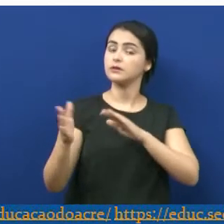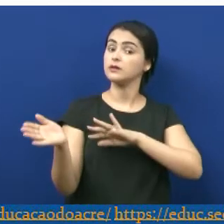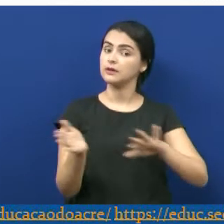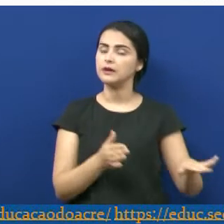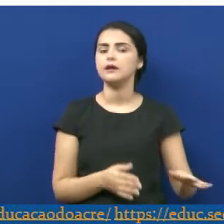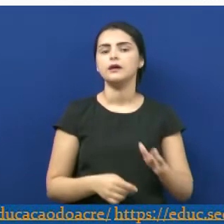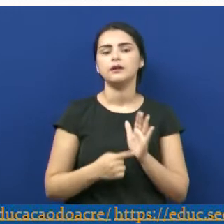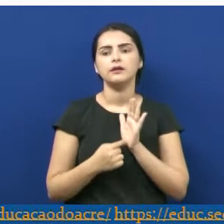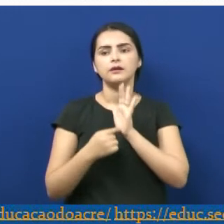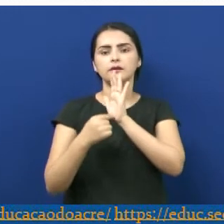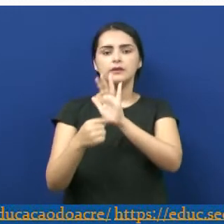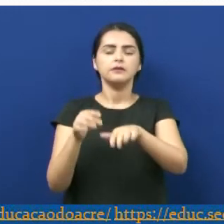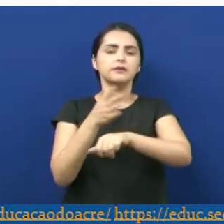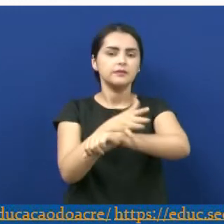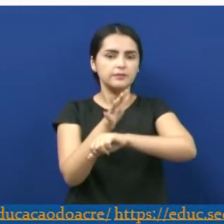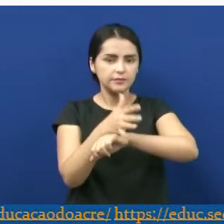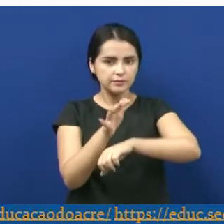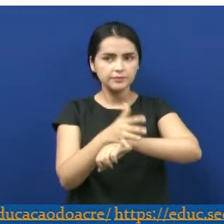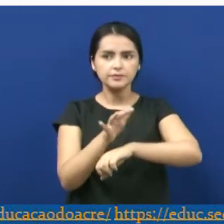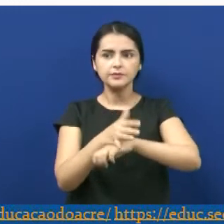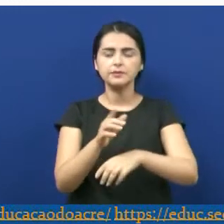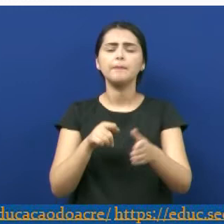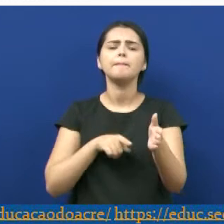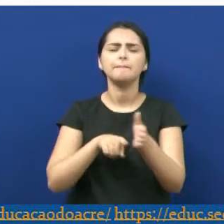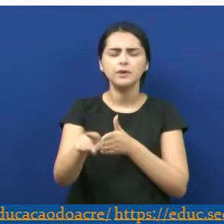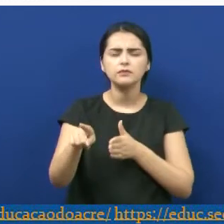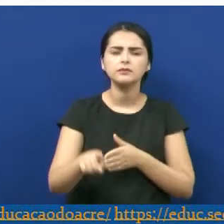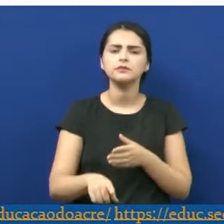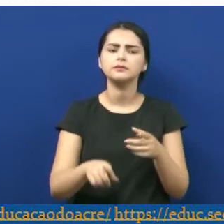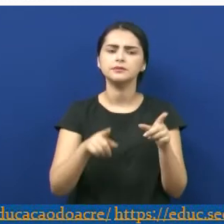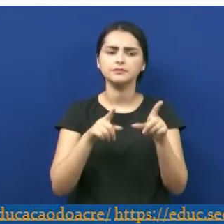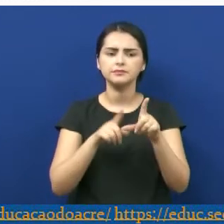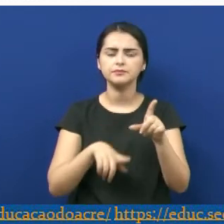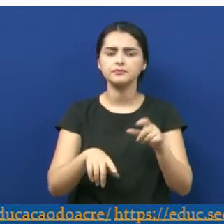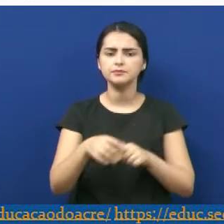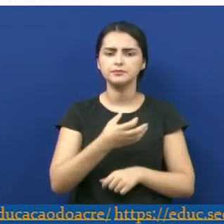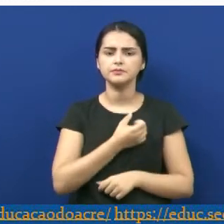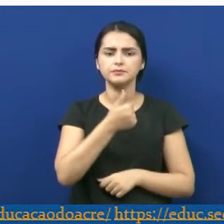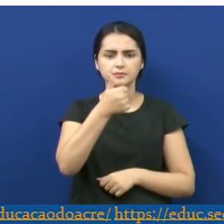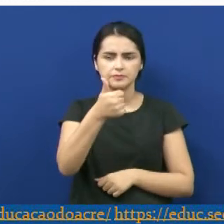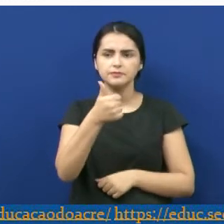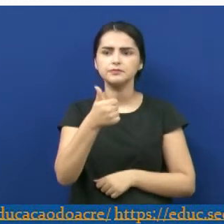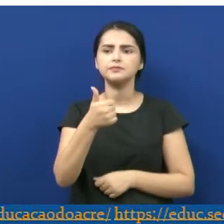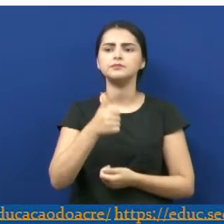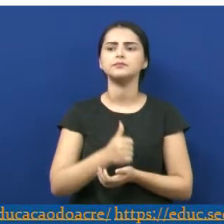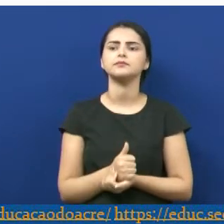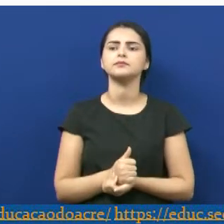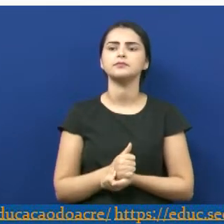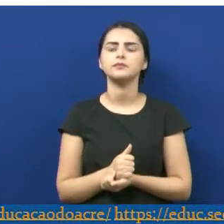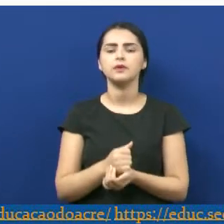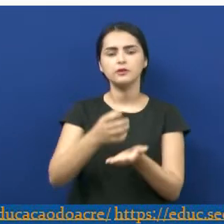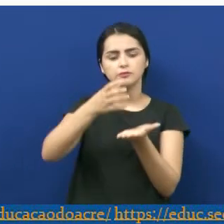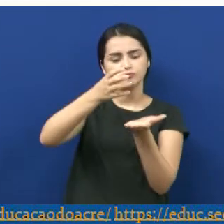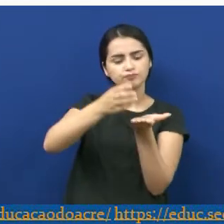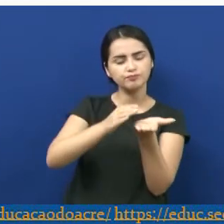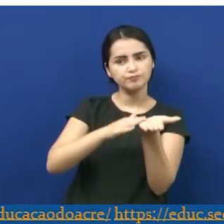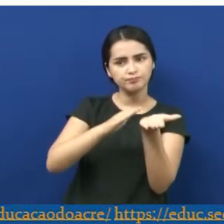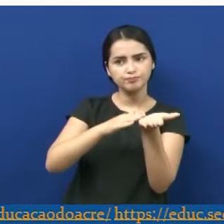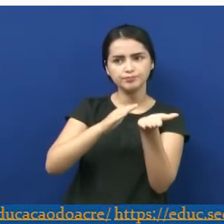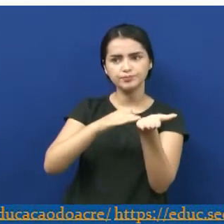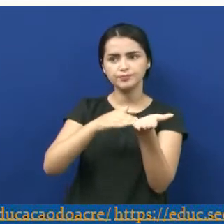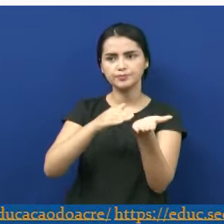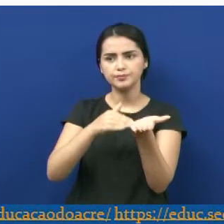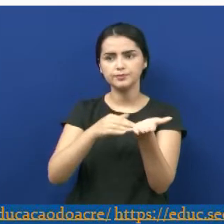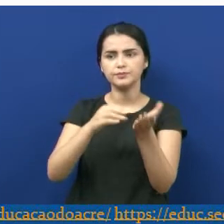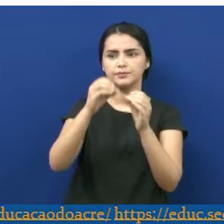rapidamente? Olha só. Primeiro caso, em uma solução aquosa iônica, o soluto forma